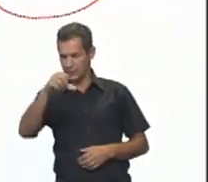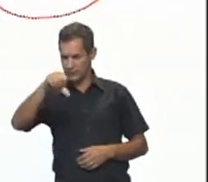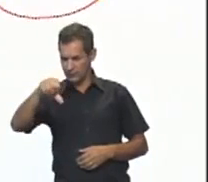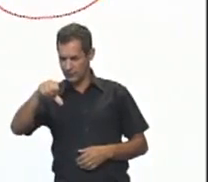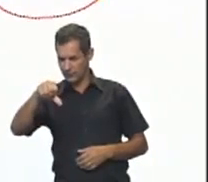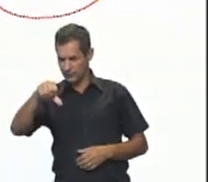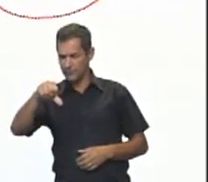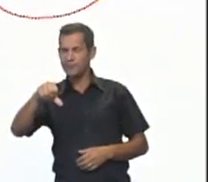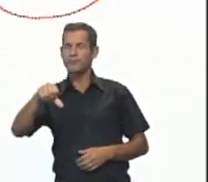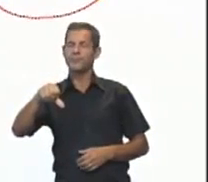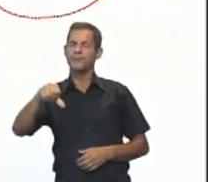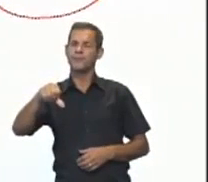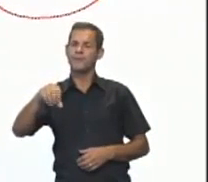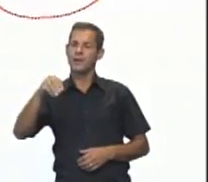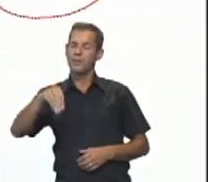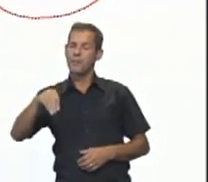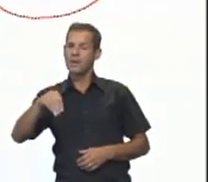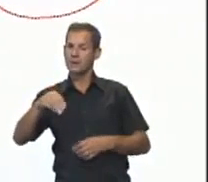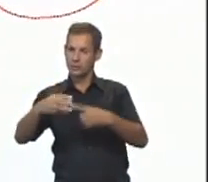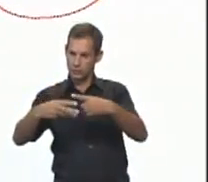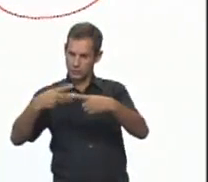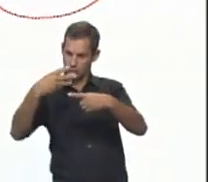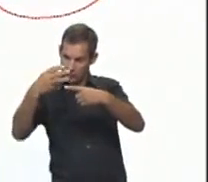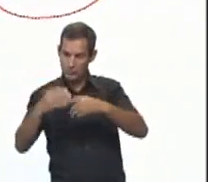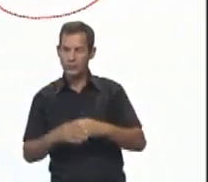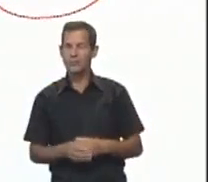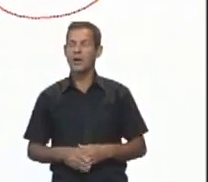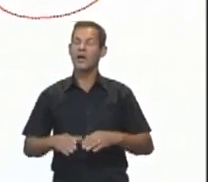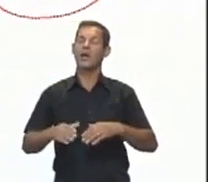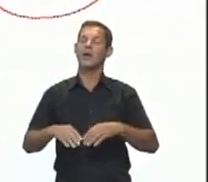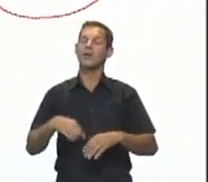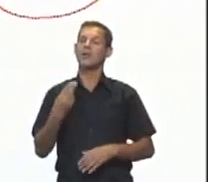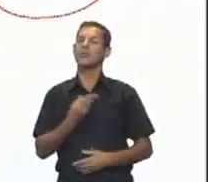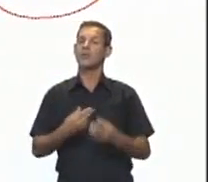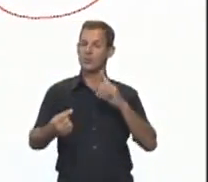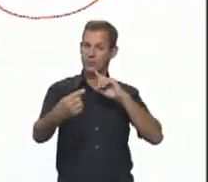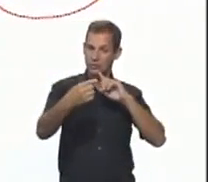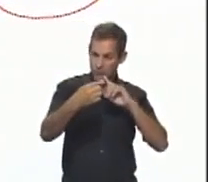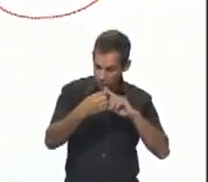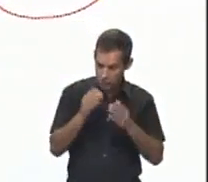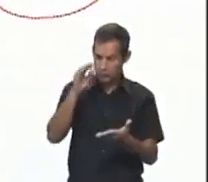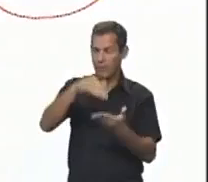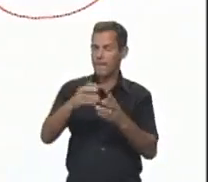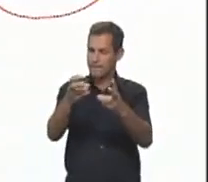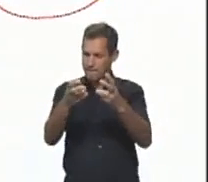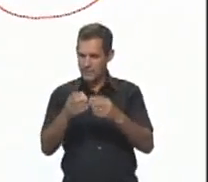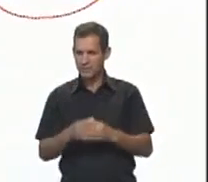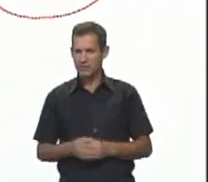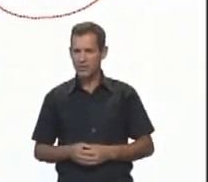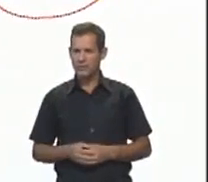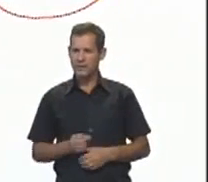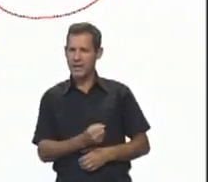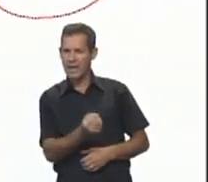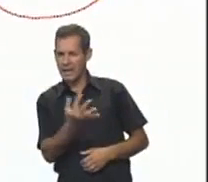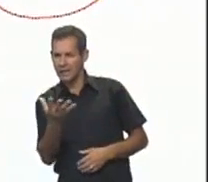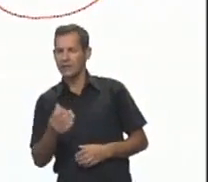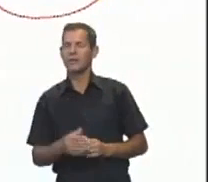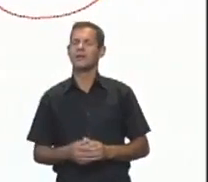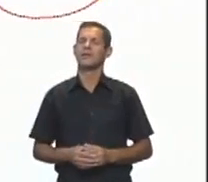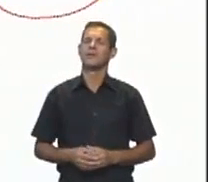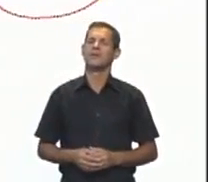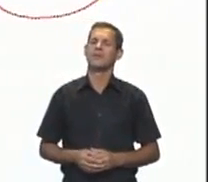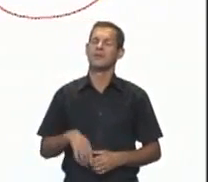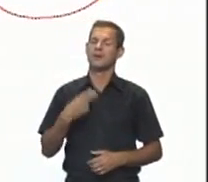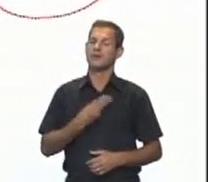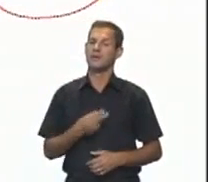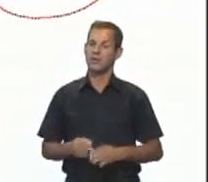857,69 metros cúbicos. E qual que é o nosso último passo? É justamente determinar o volume, né,